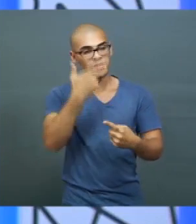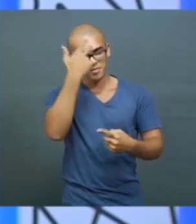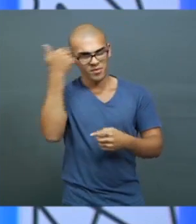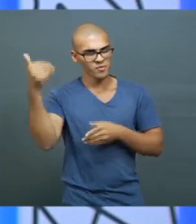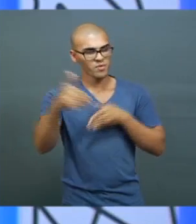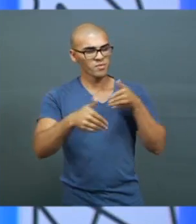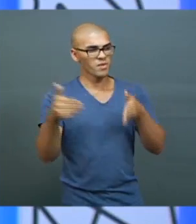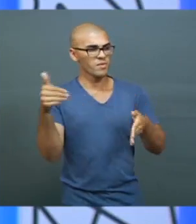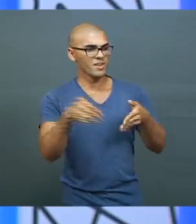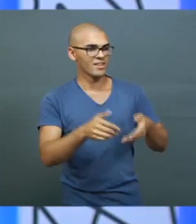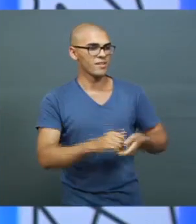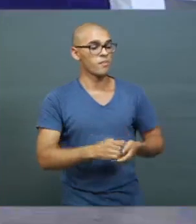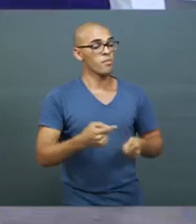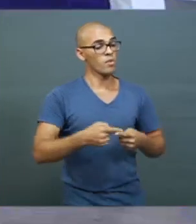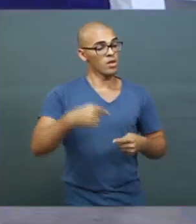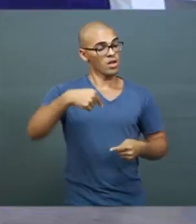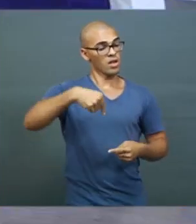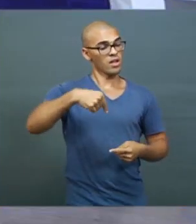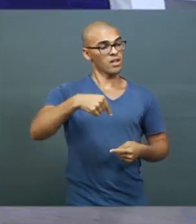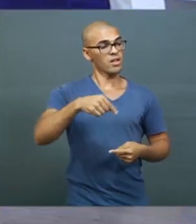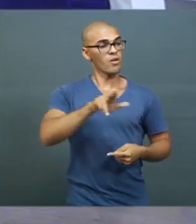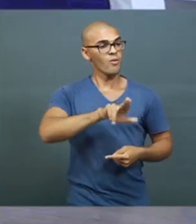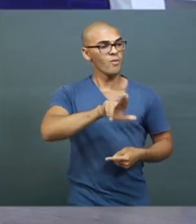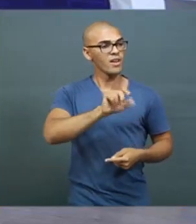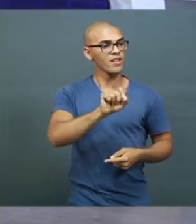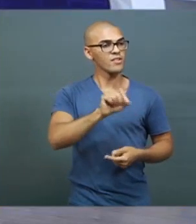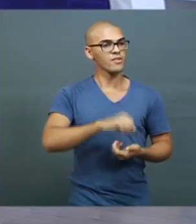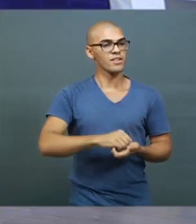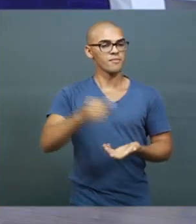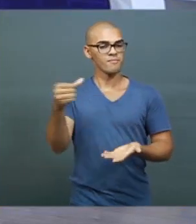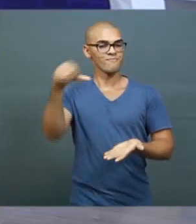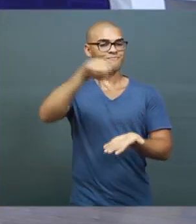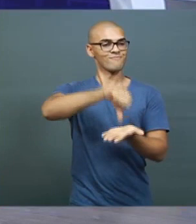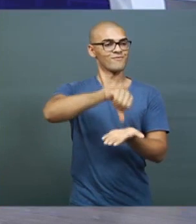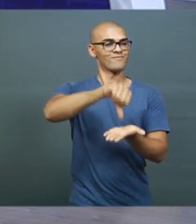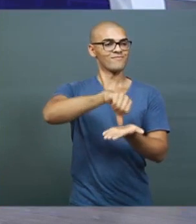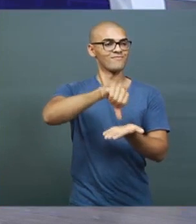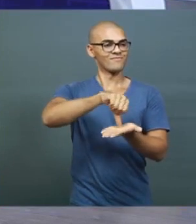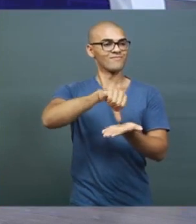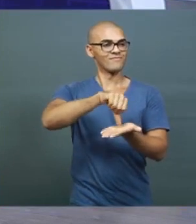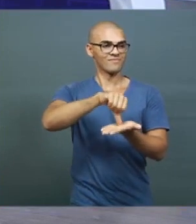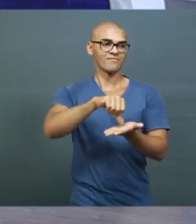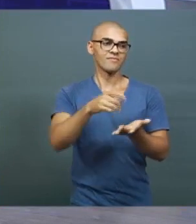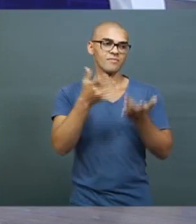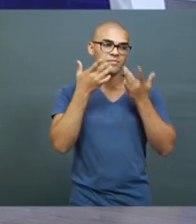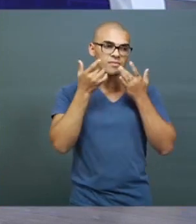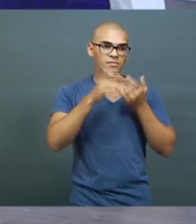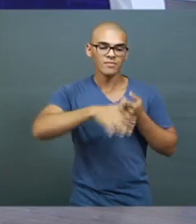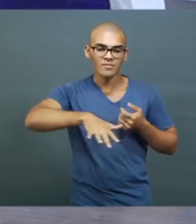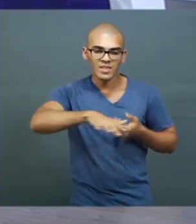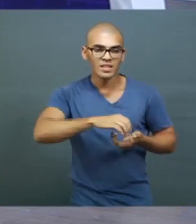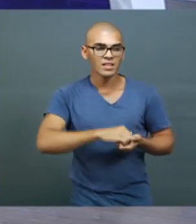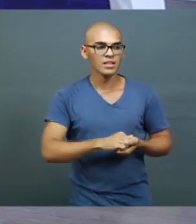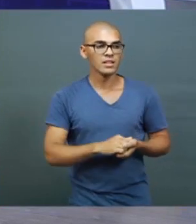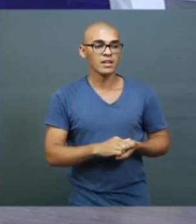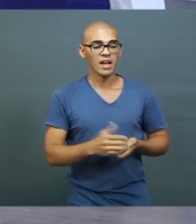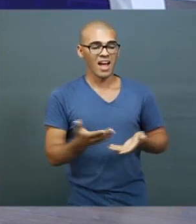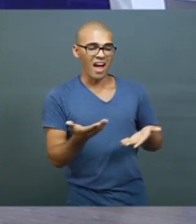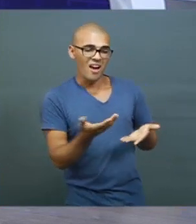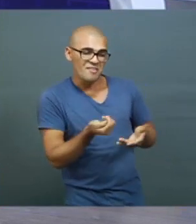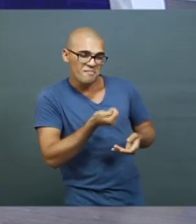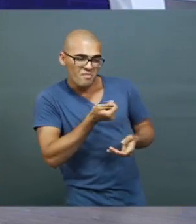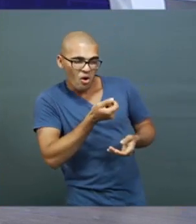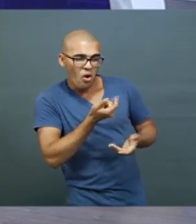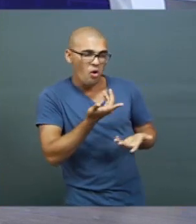para essa região. A gente toda, já pode, né, falar que Uberlândia é um polo para o teatro. É um polo. Assim, ainda é tudo muito incipiente, né?